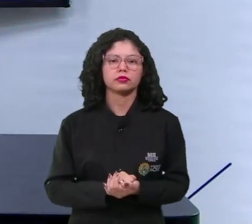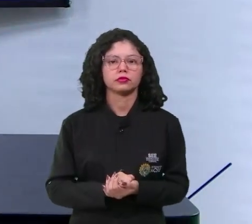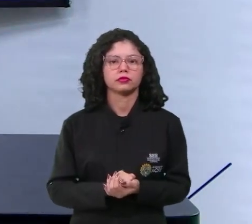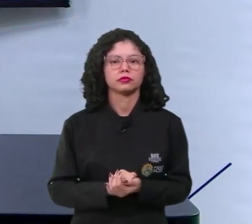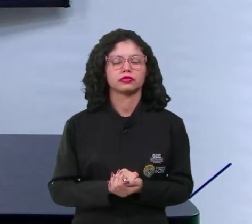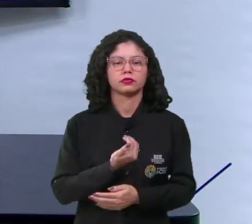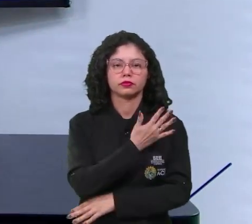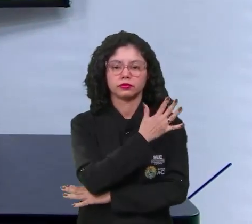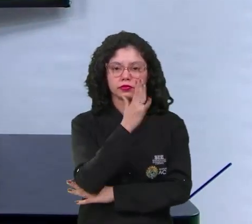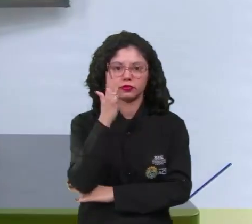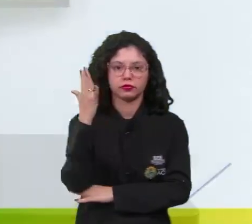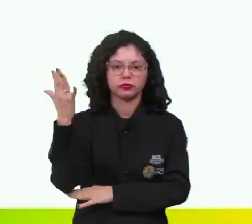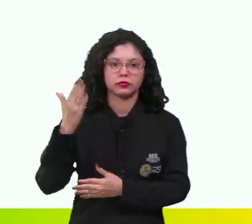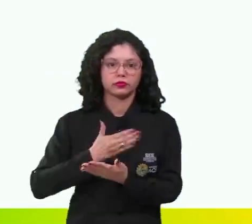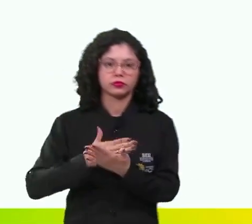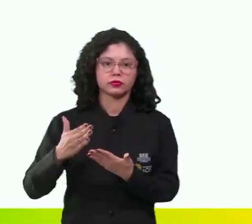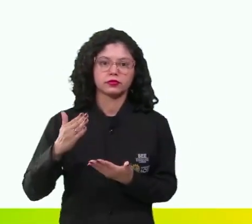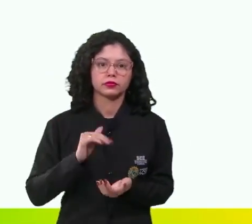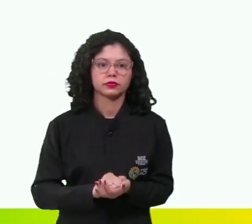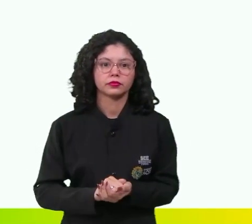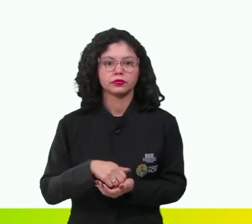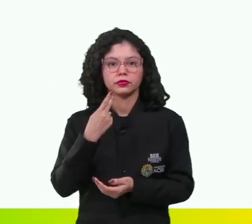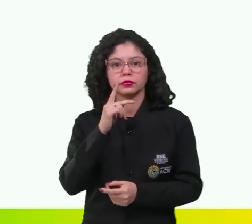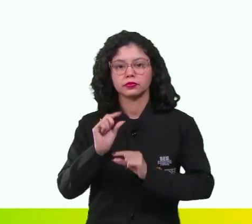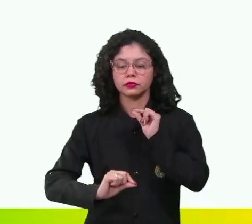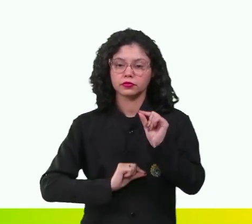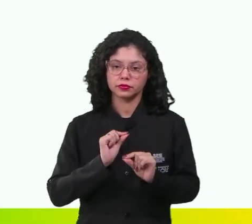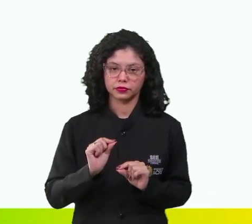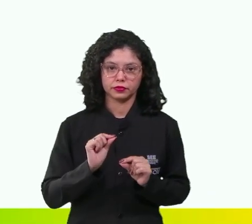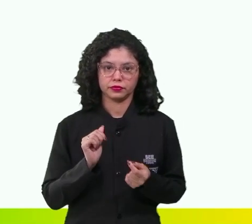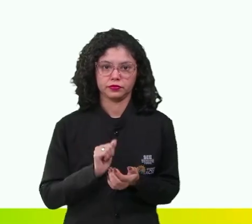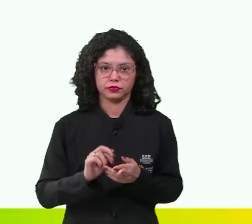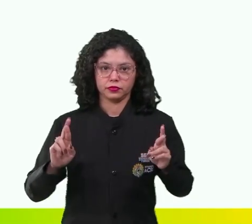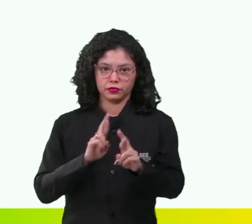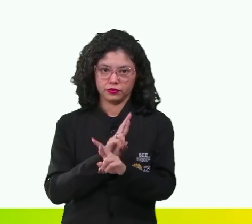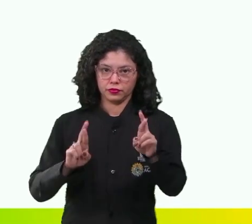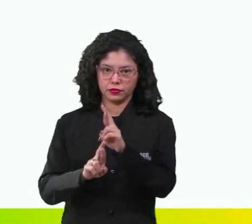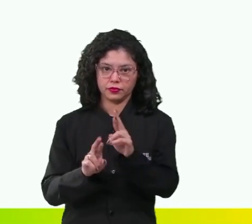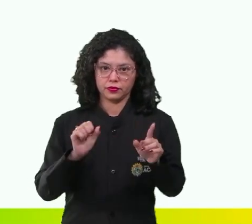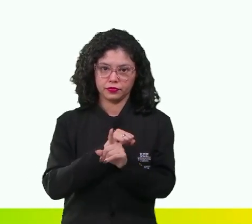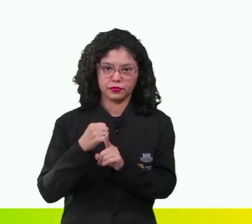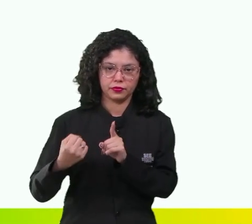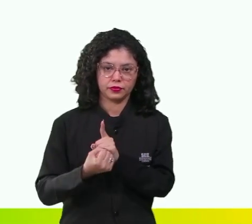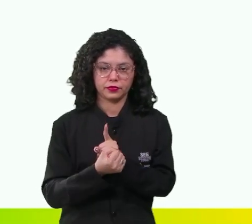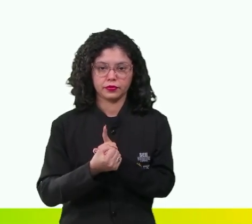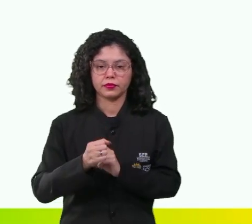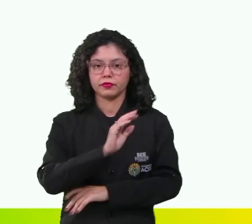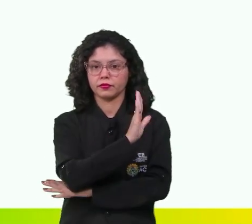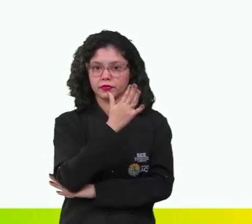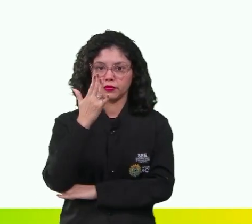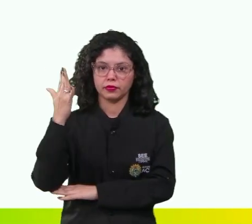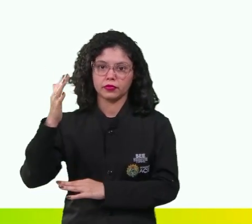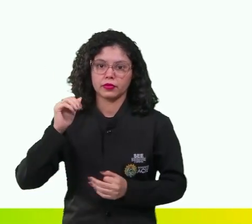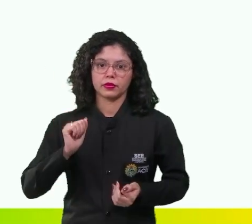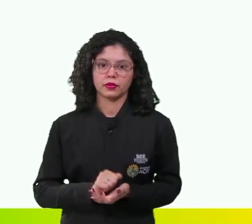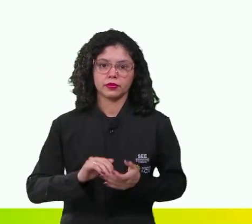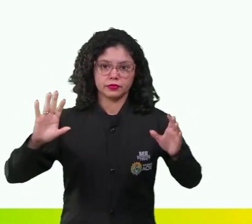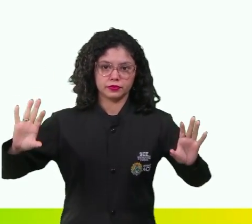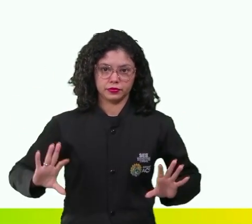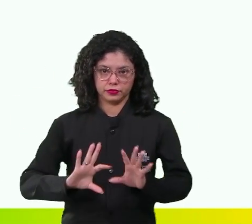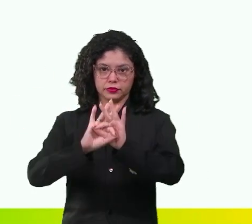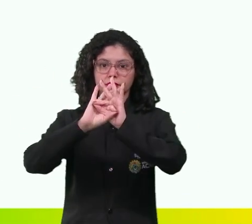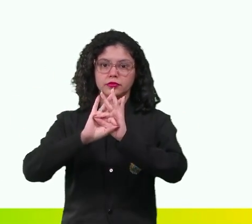Então, para começar, eu vou dizer o seguinte: a relação sociedade-natureza